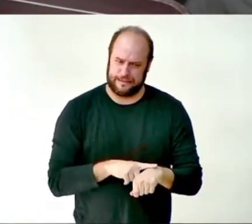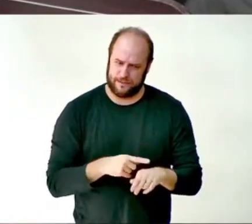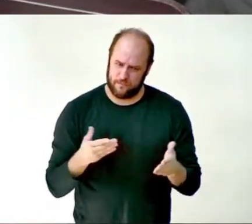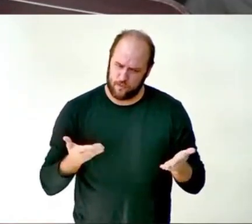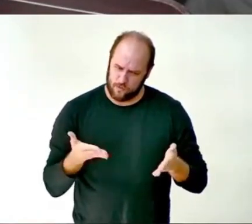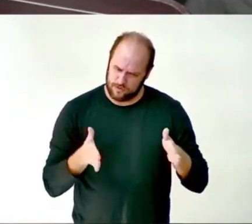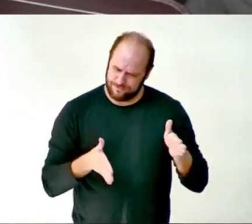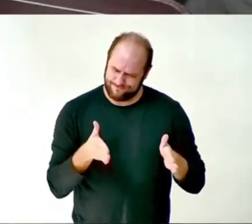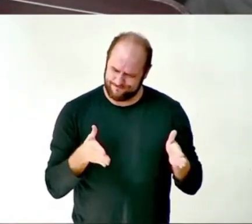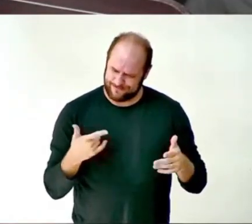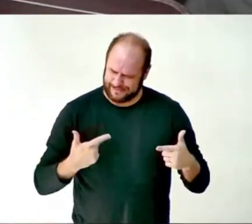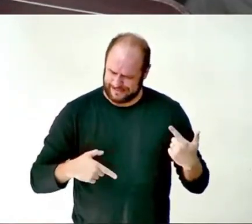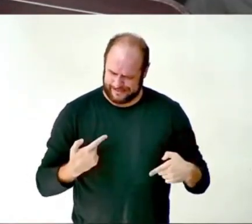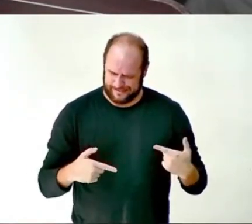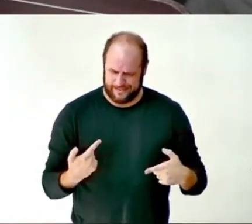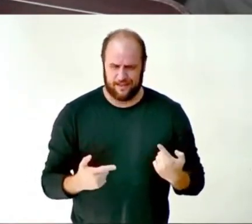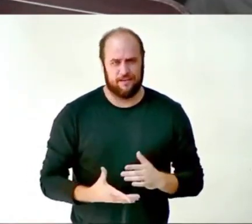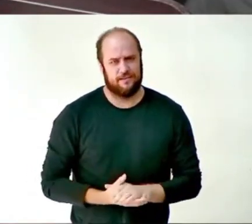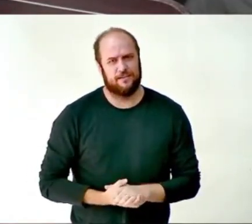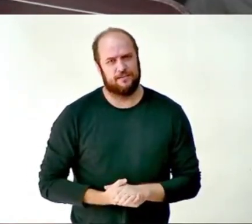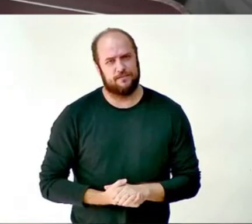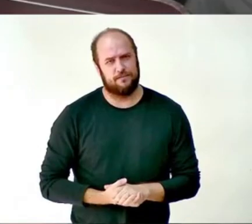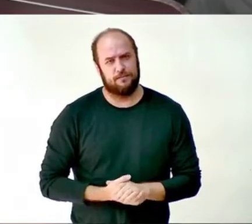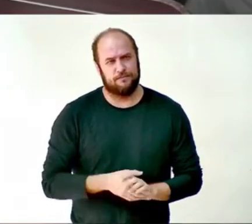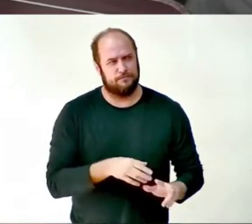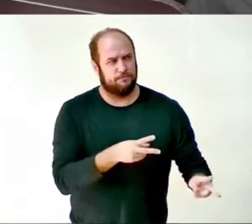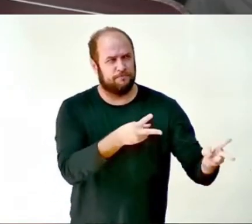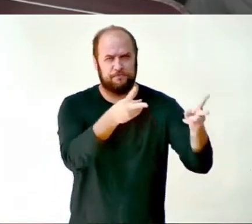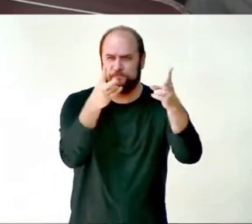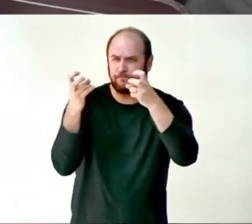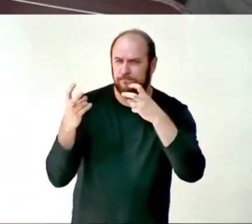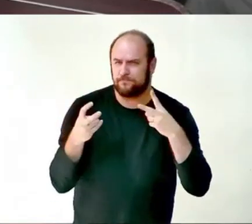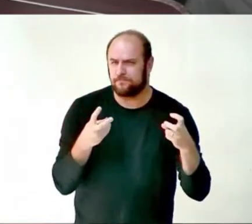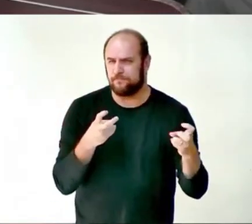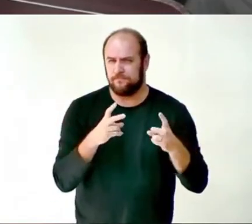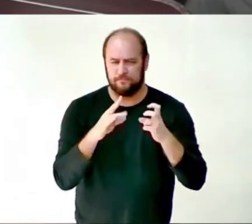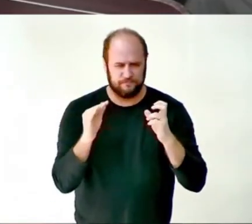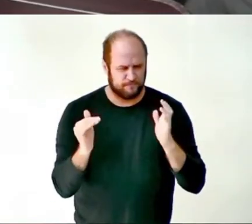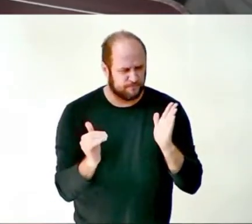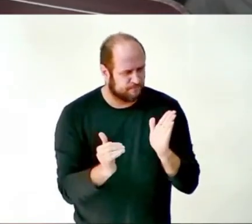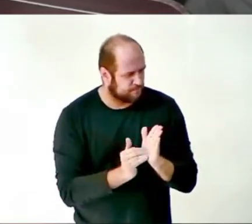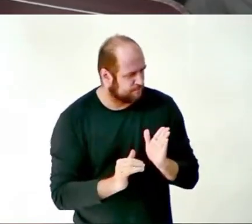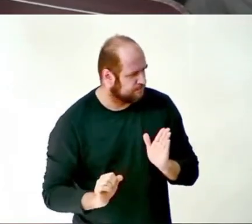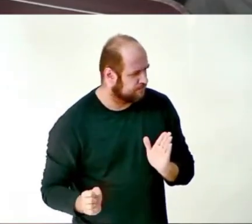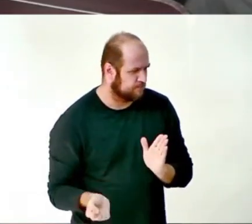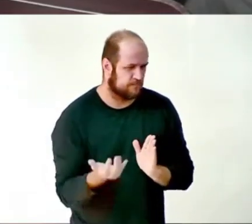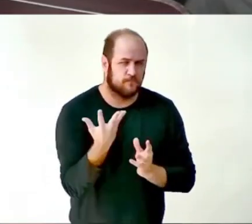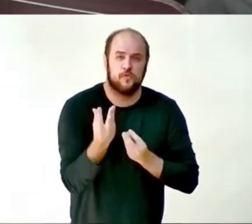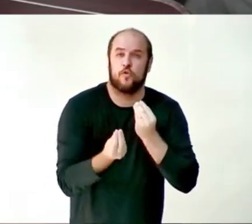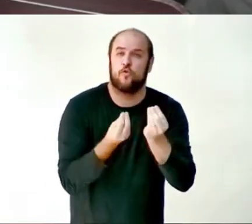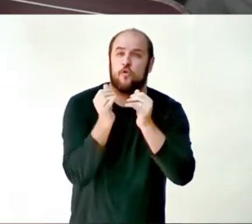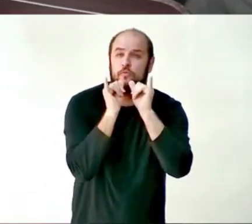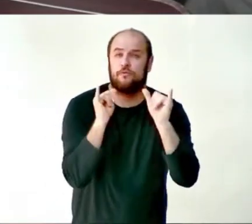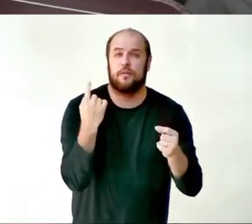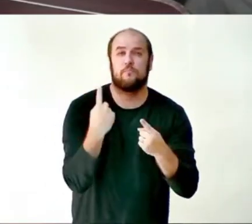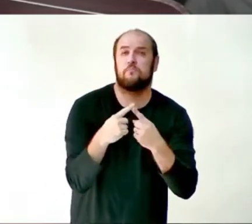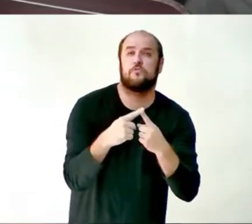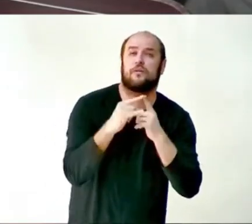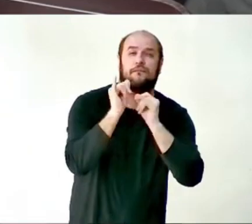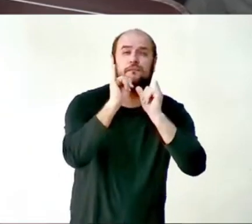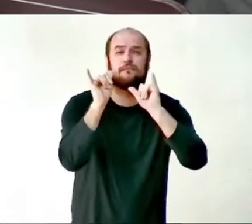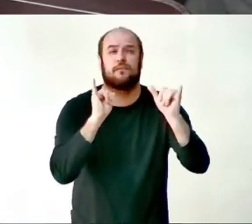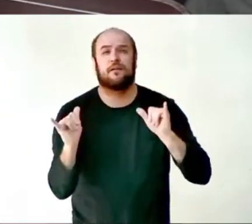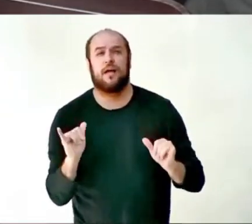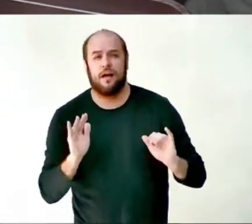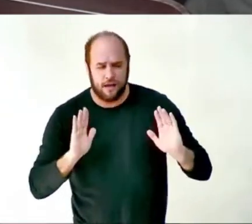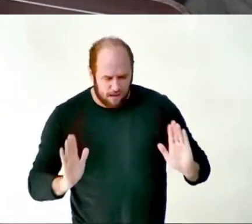que os sinais nos mostram o fim chegando? Como falar dessas coisas e por que falar dessas coisas em